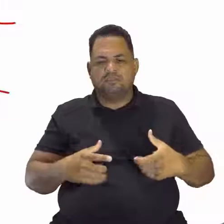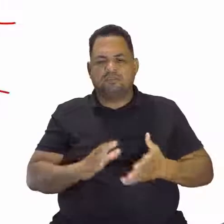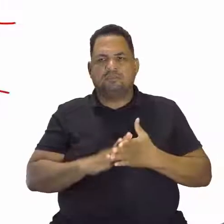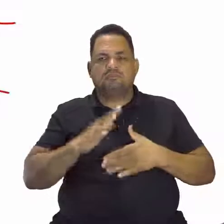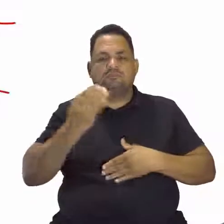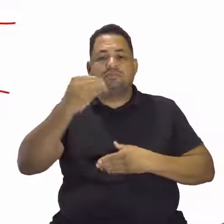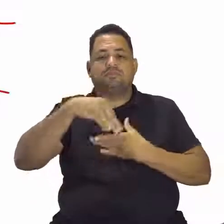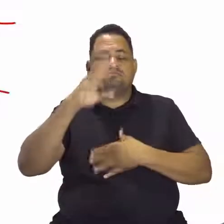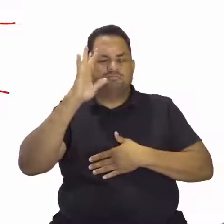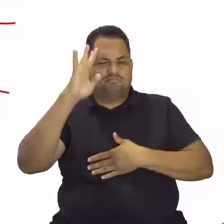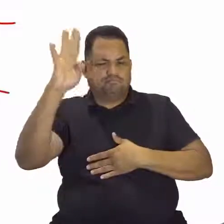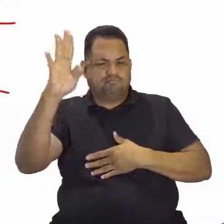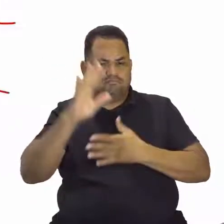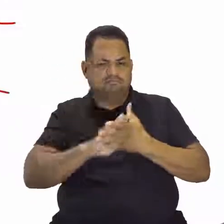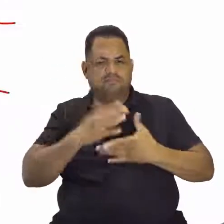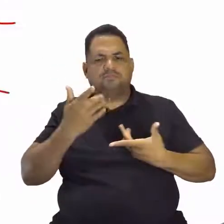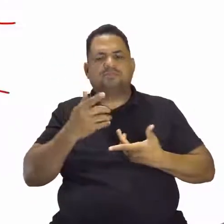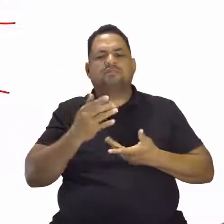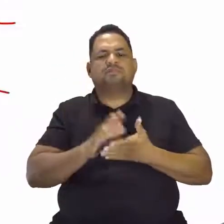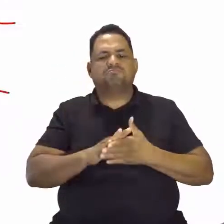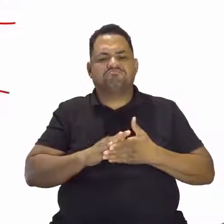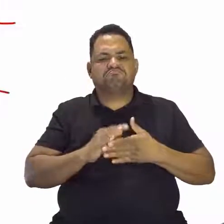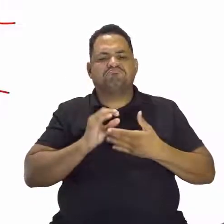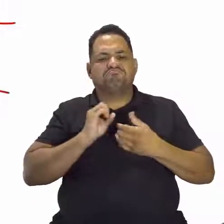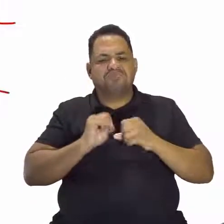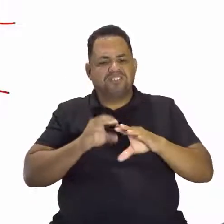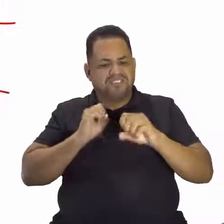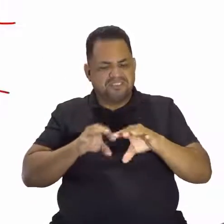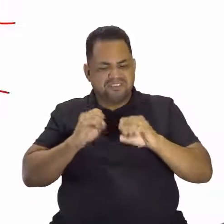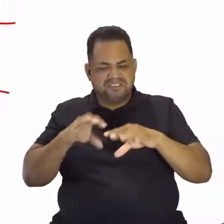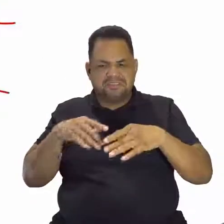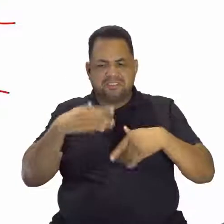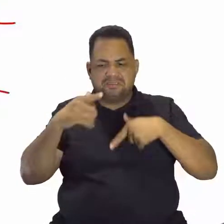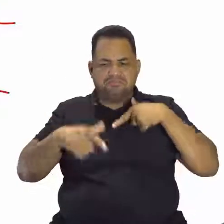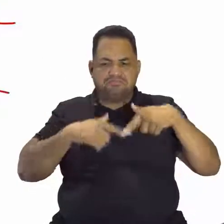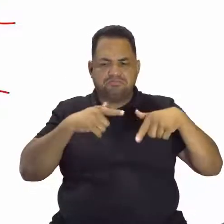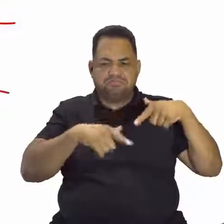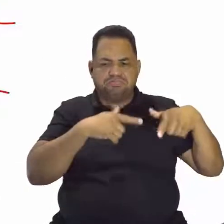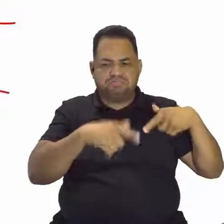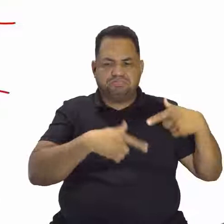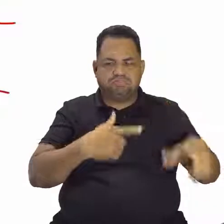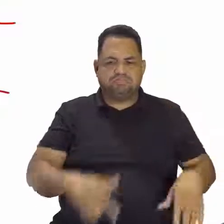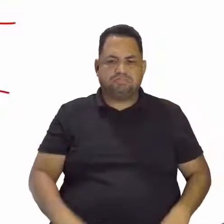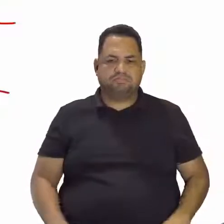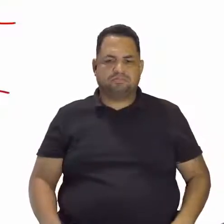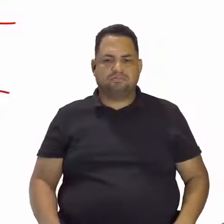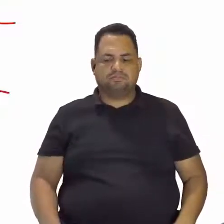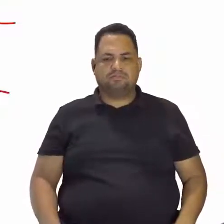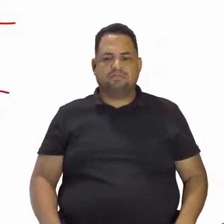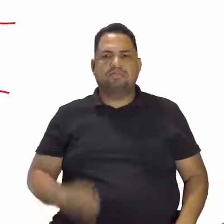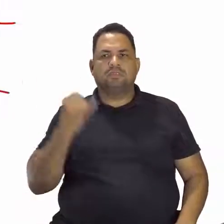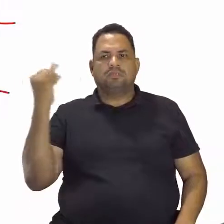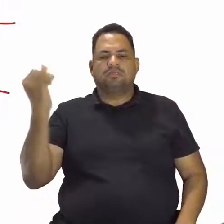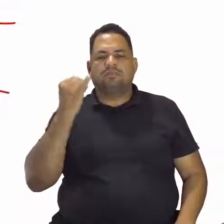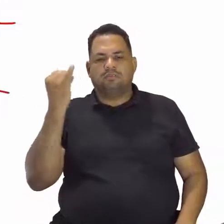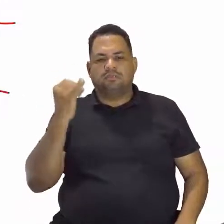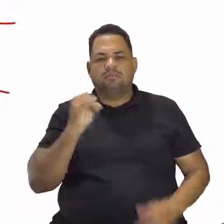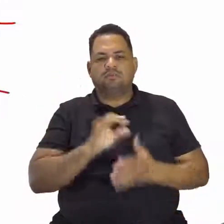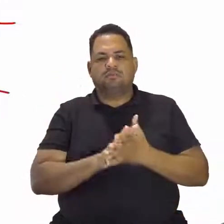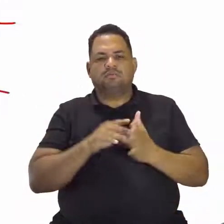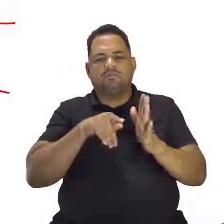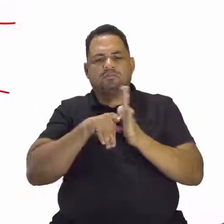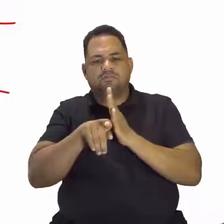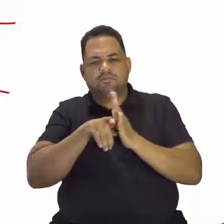sendo reproduzido, né? Então, é importante, né, os estudos sobre a Amazônia, né?